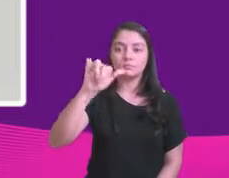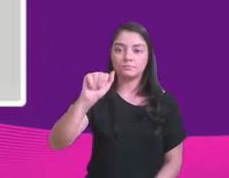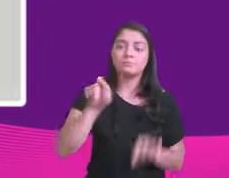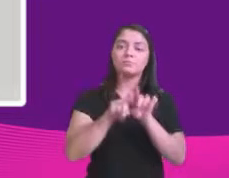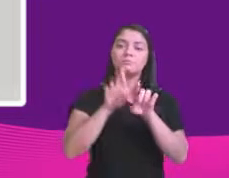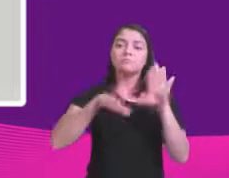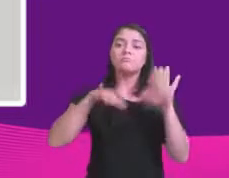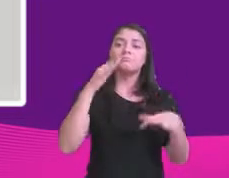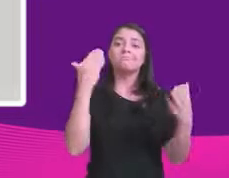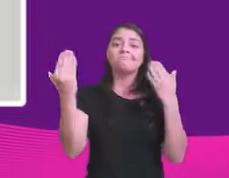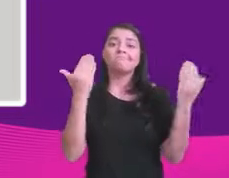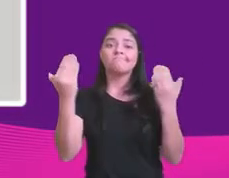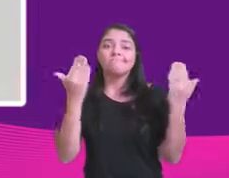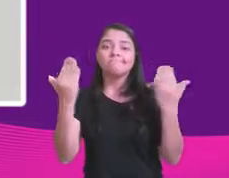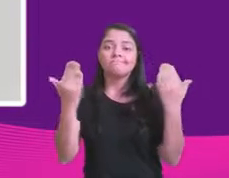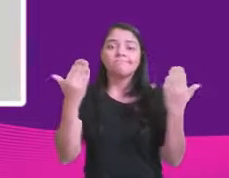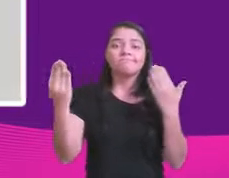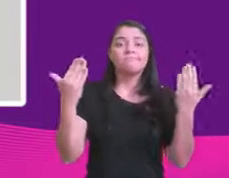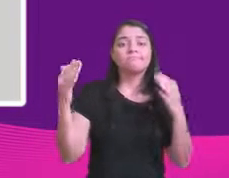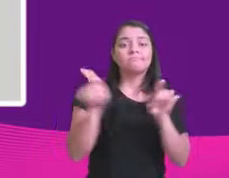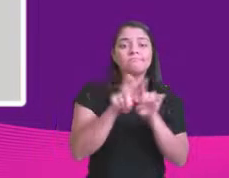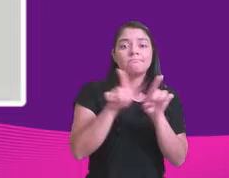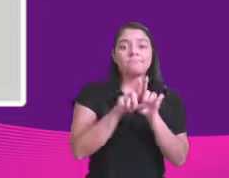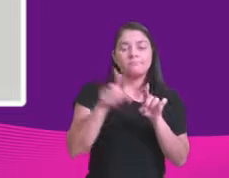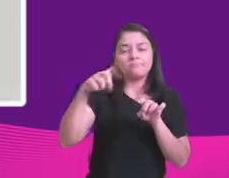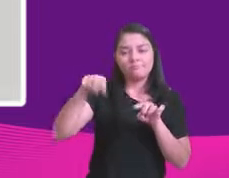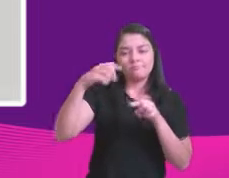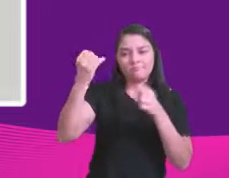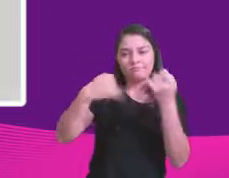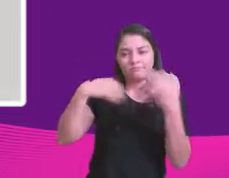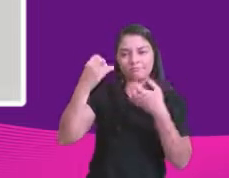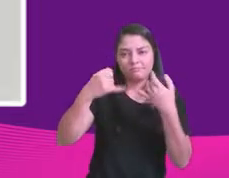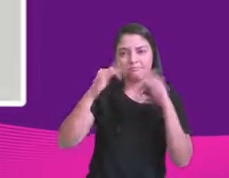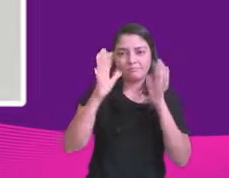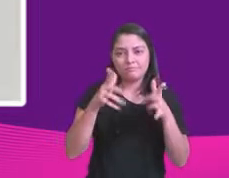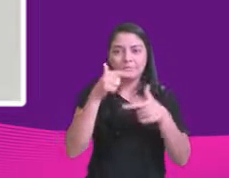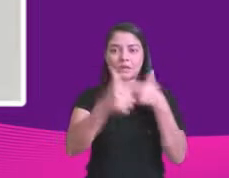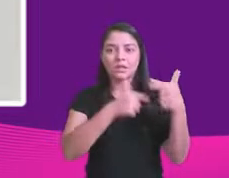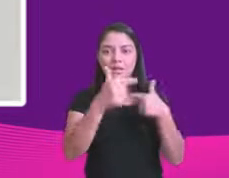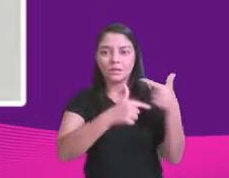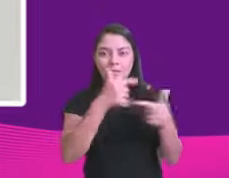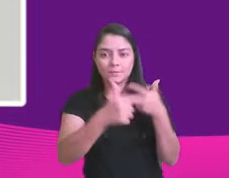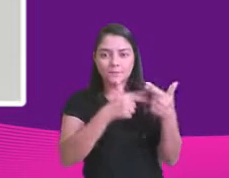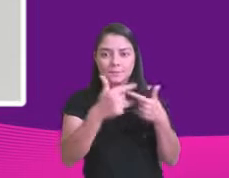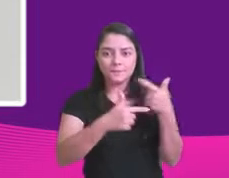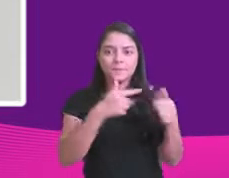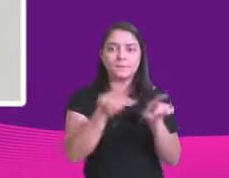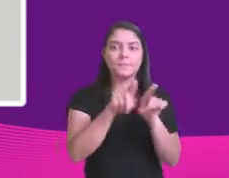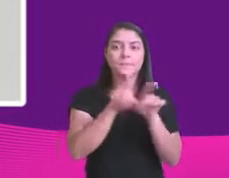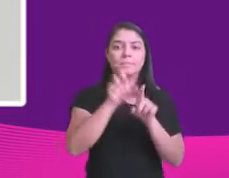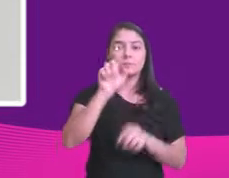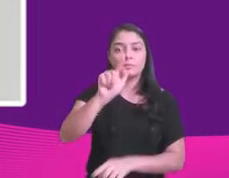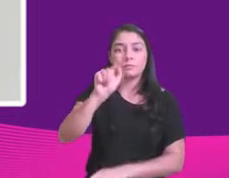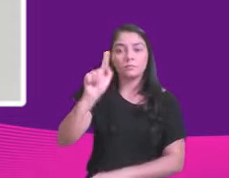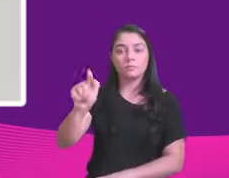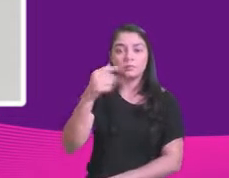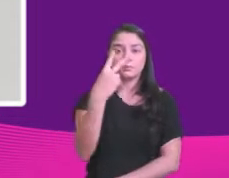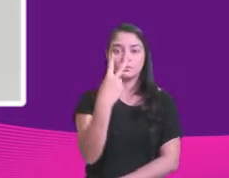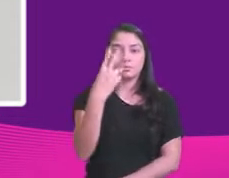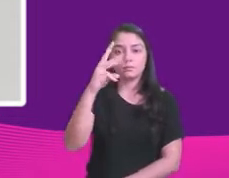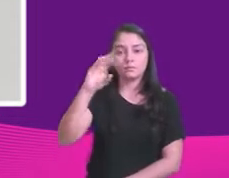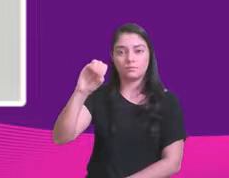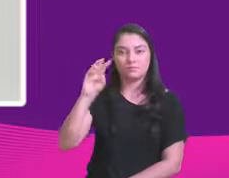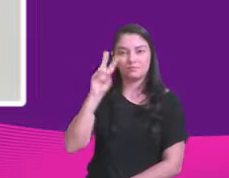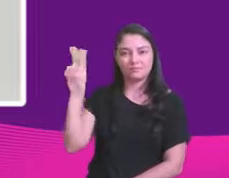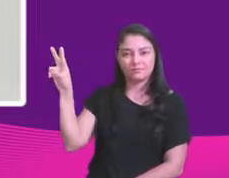então, e aí o Memória comparou trabalhos em relação ao GG203 desktop, só que são